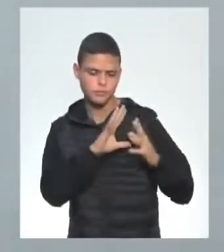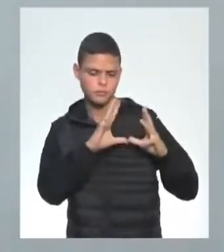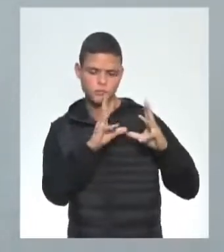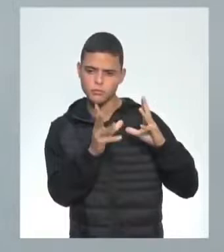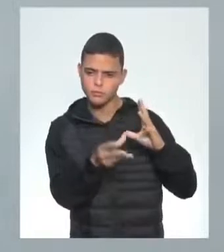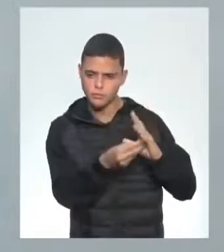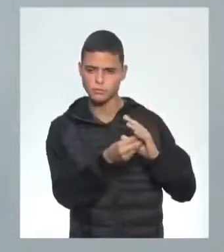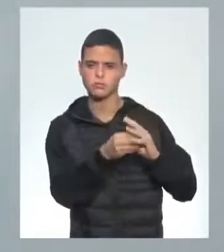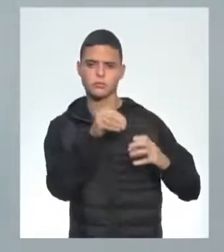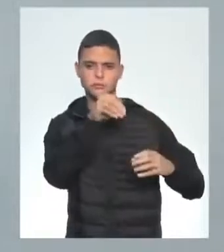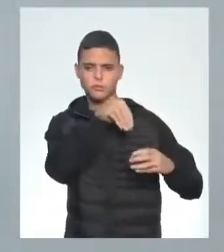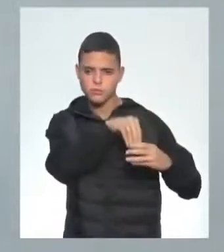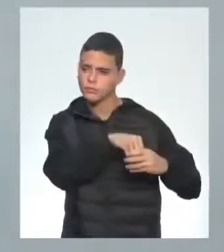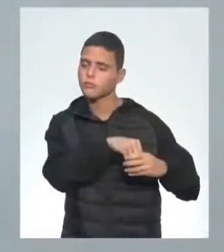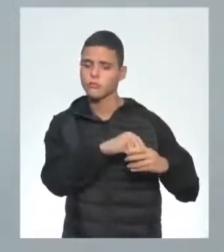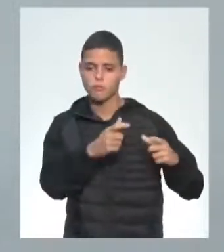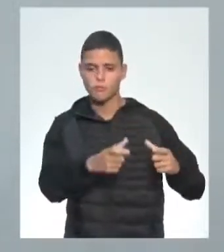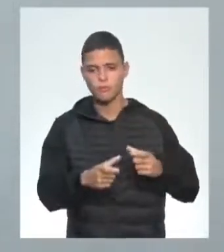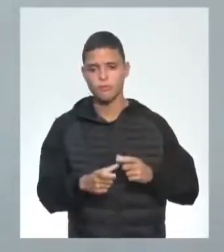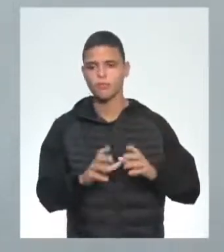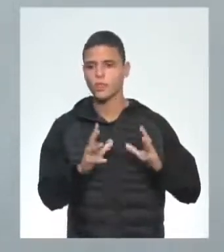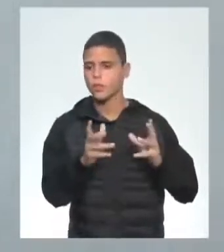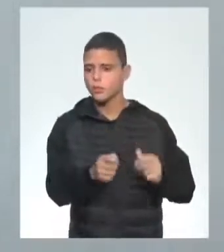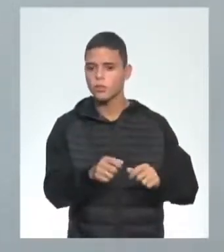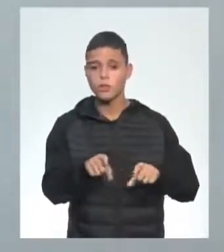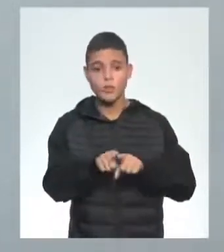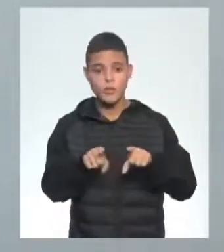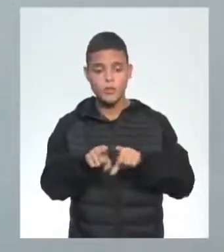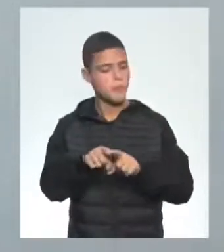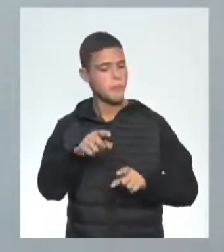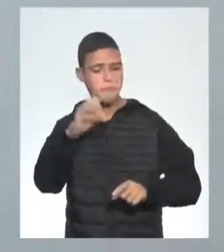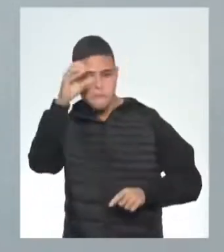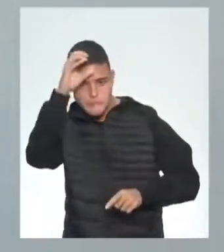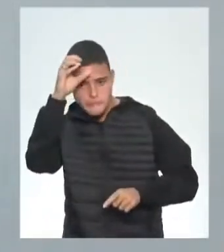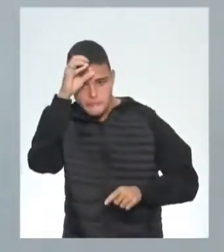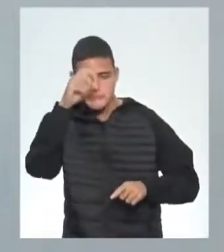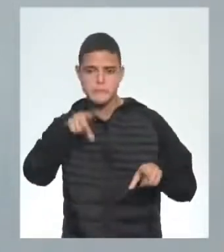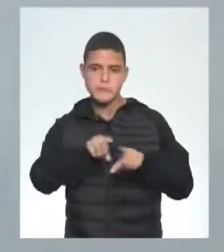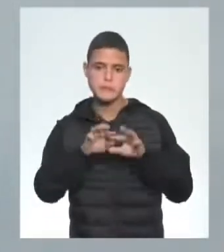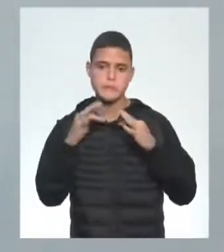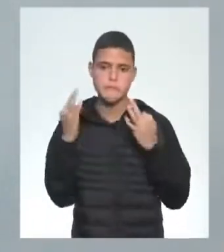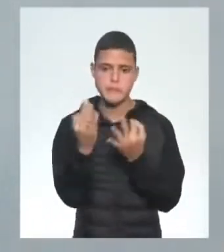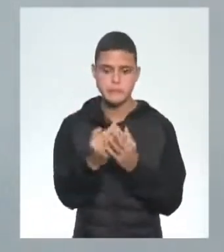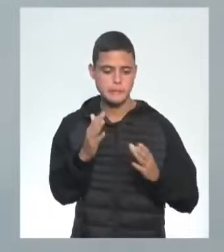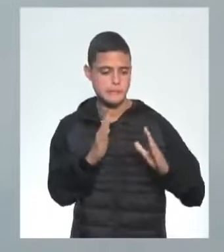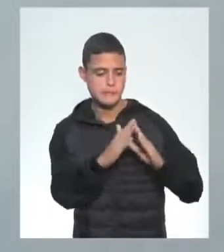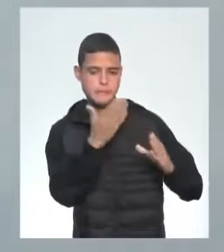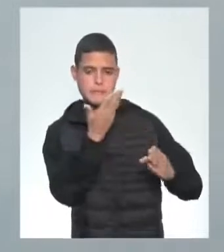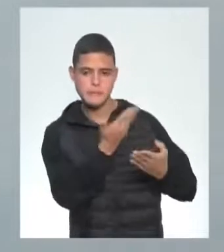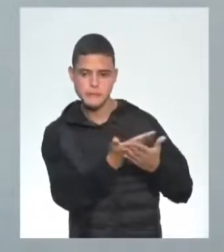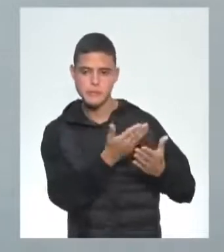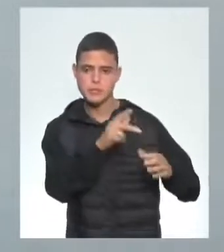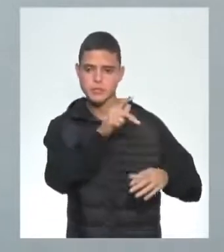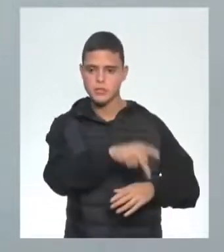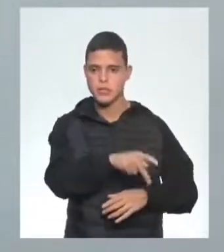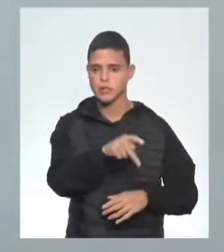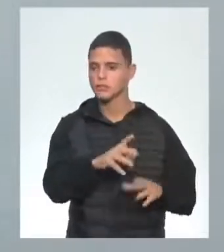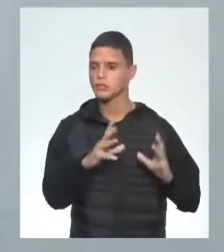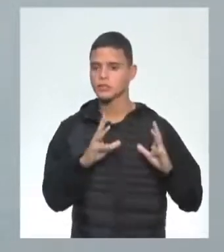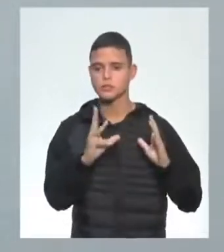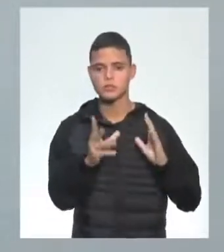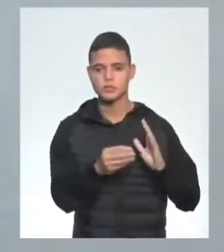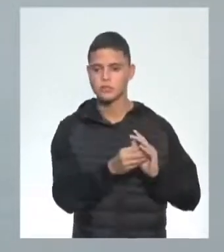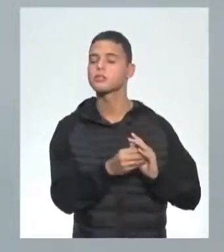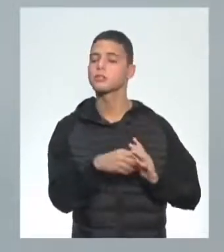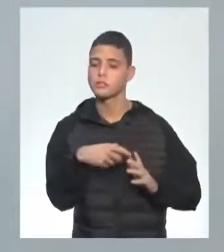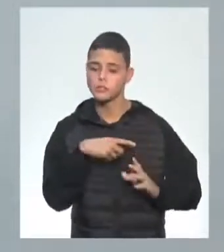pessoas que vivem nesse lugar, sabe? O sítio, mas os meus tios, a minha família, a escola, os professores. Então, tem